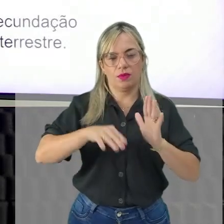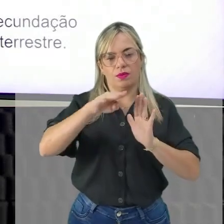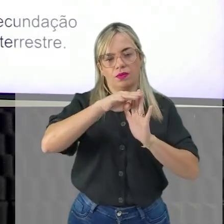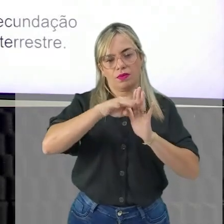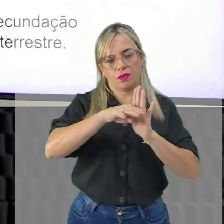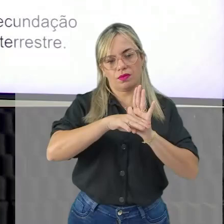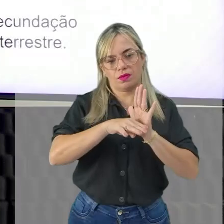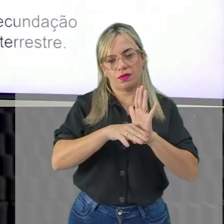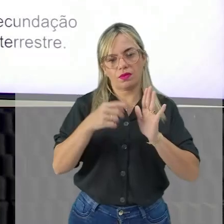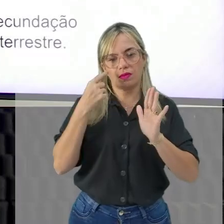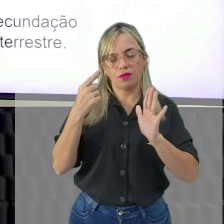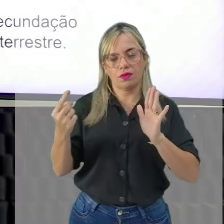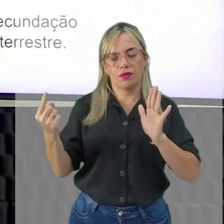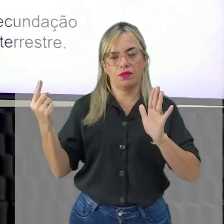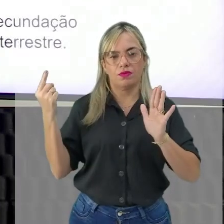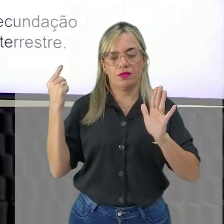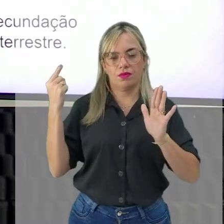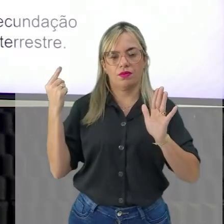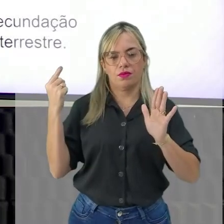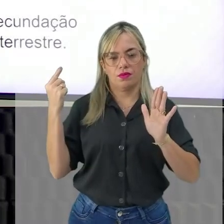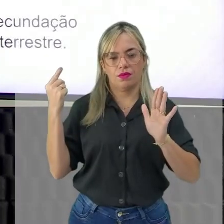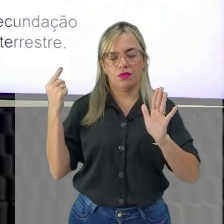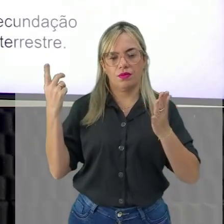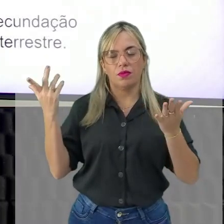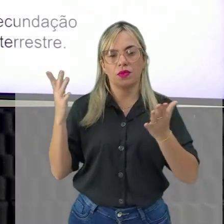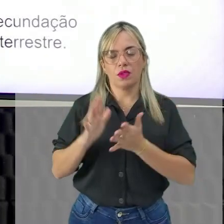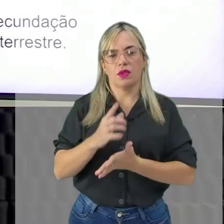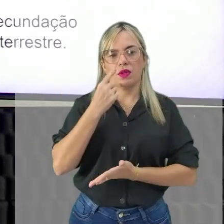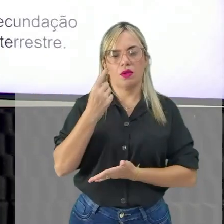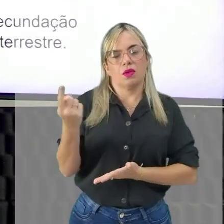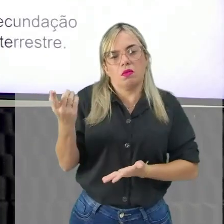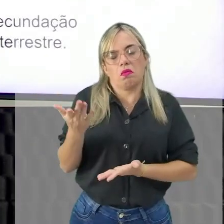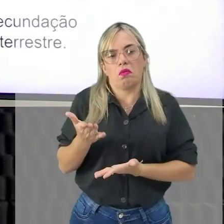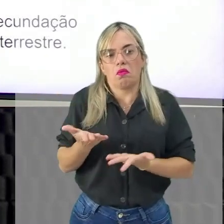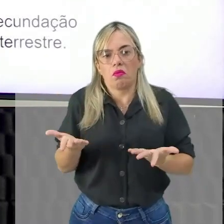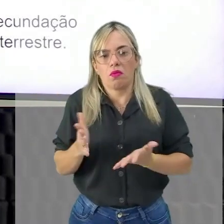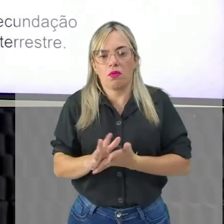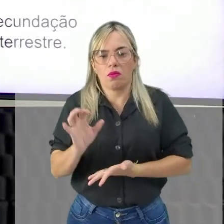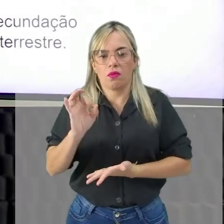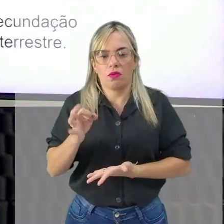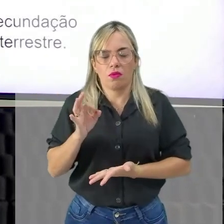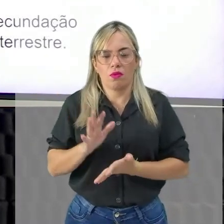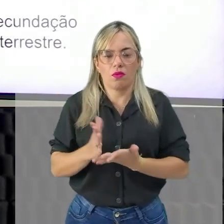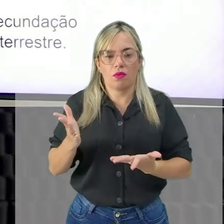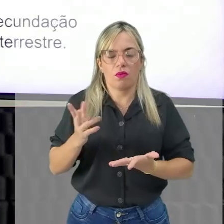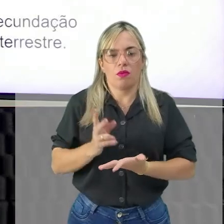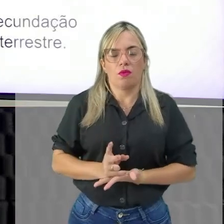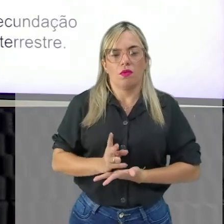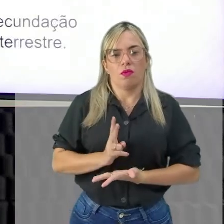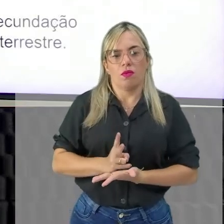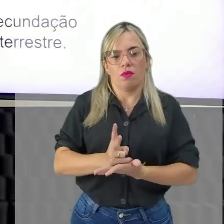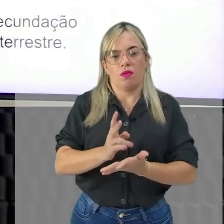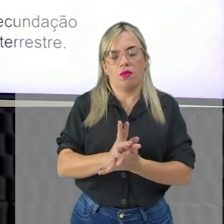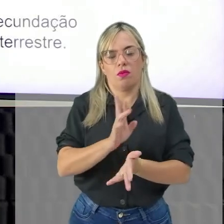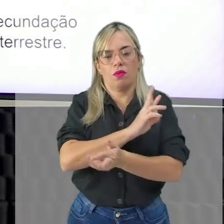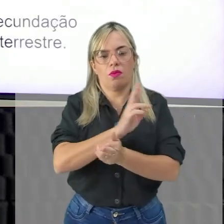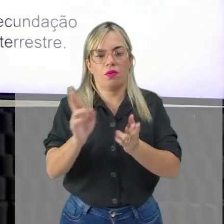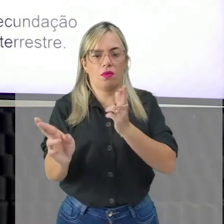proposições aqui e ver qual é a correta, né, em seguida,